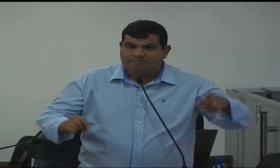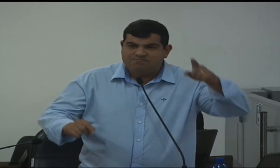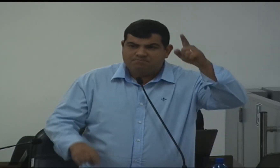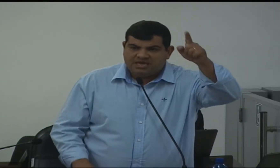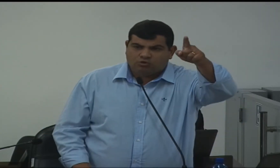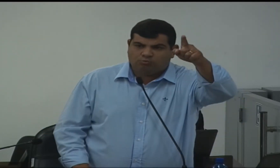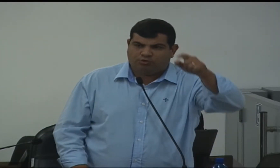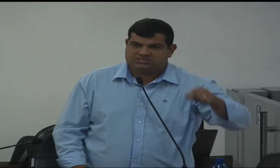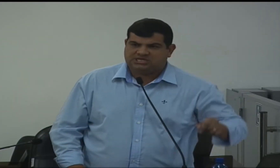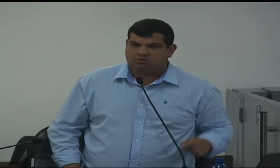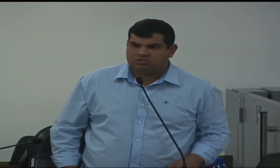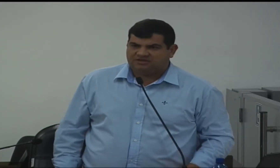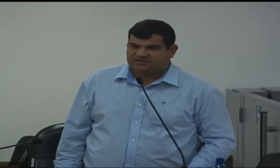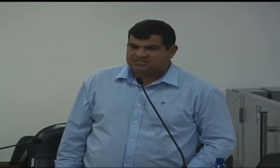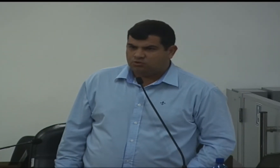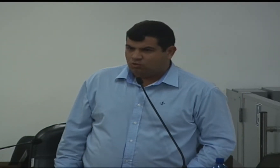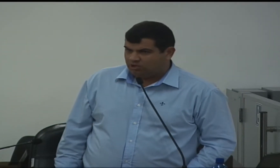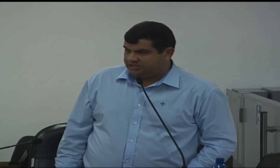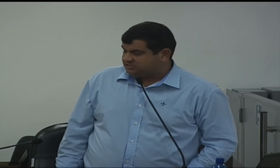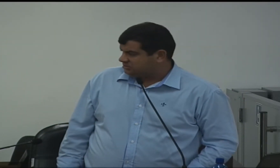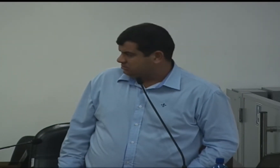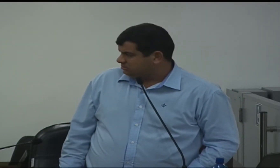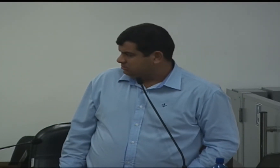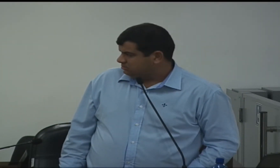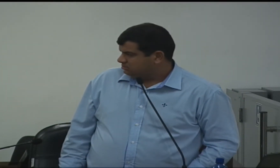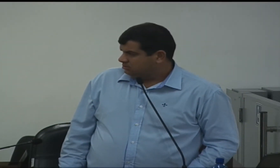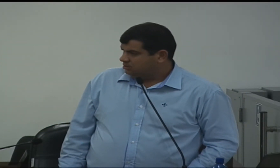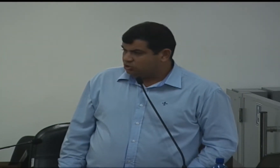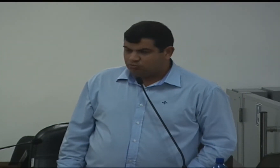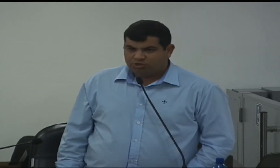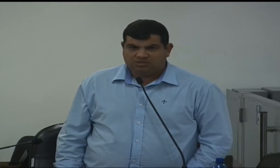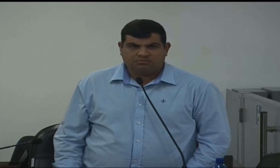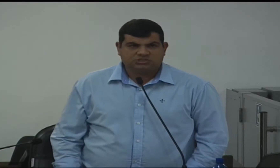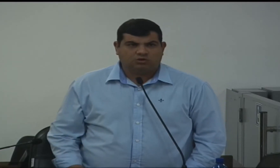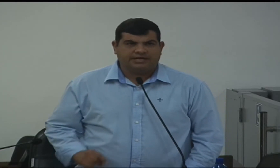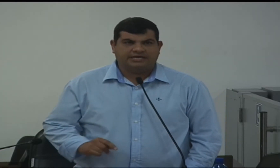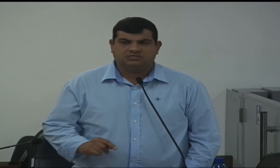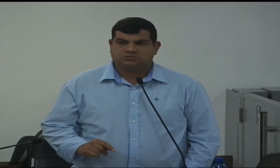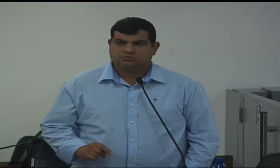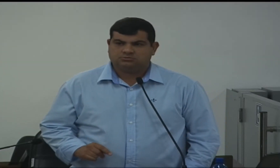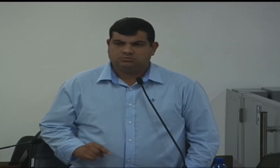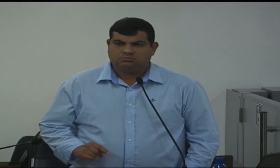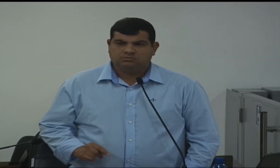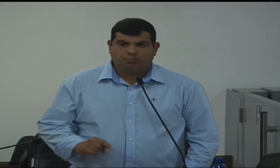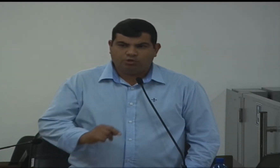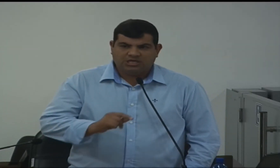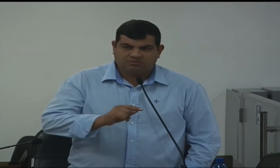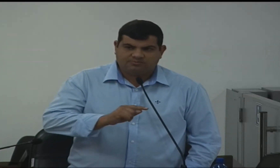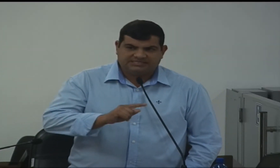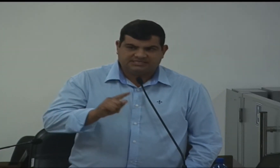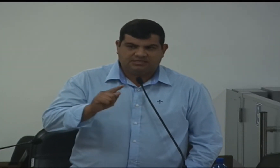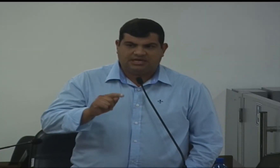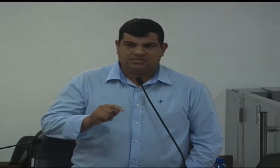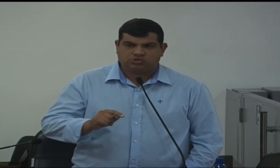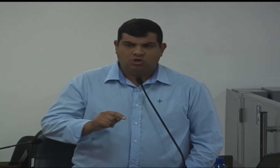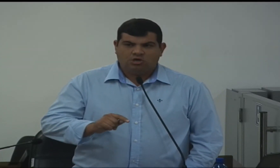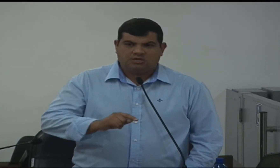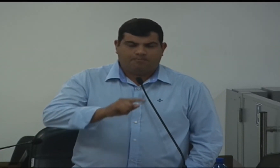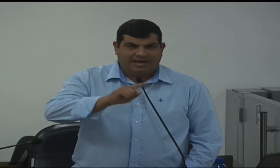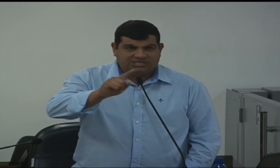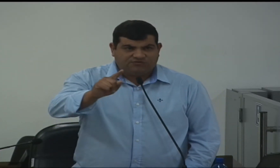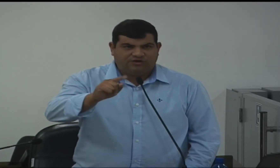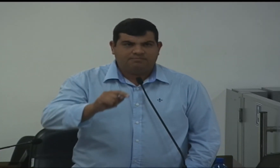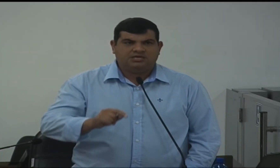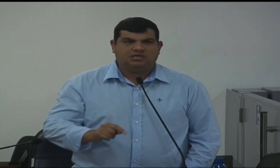menor sai primeiro que o policial quando está fazendo a ocorrência. E nós não podemos mais tolerar isso. Não podemos mais aceitar isso.